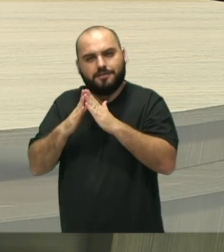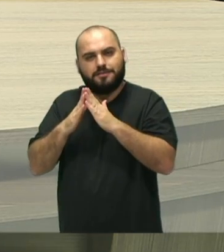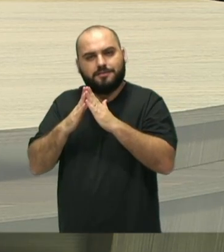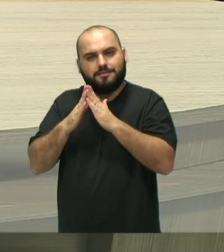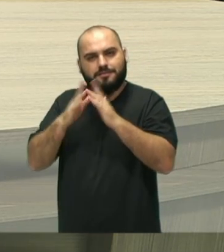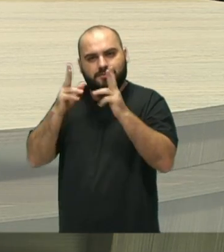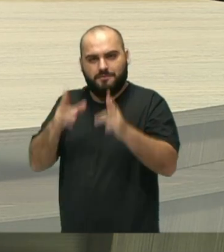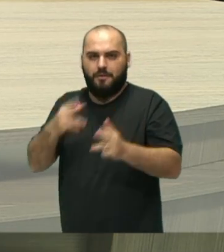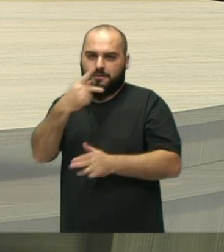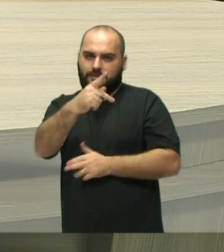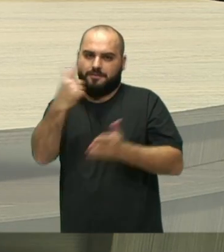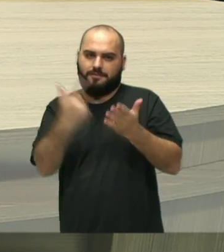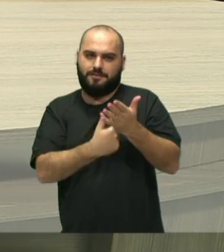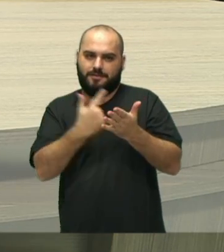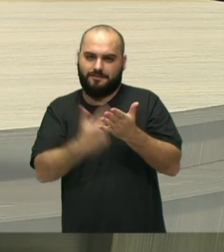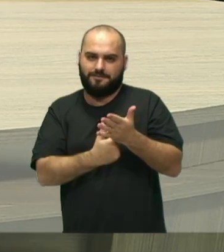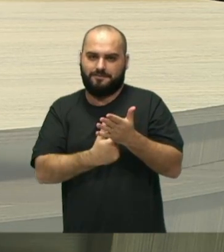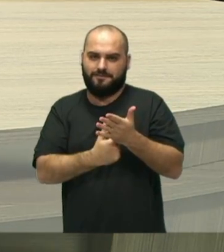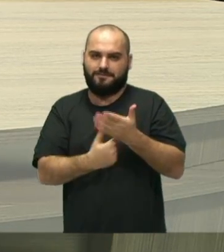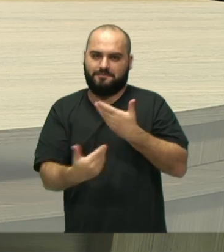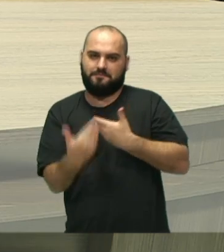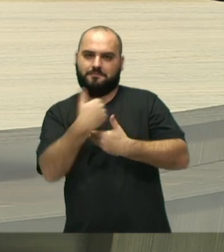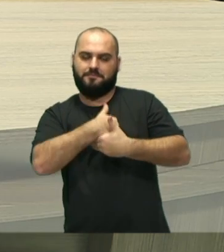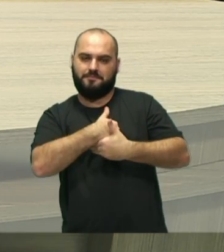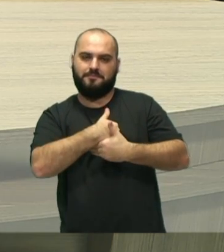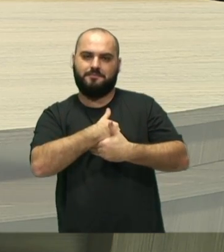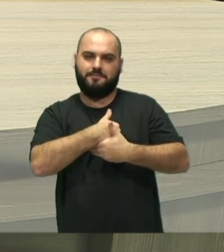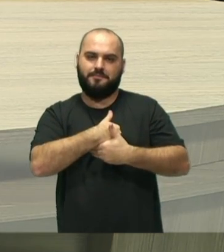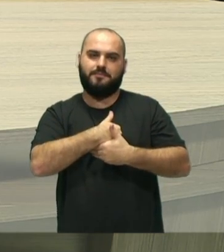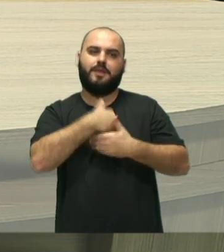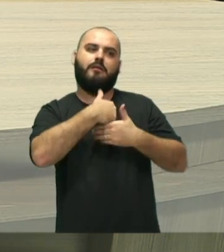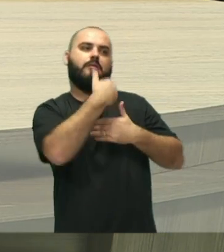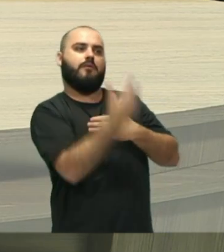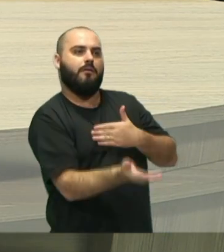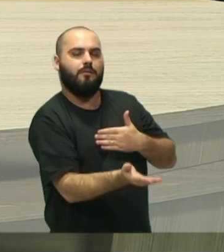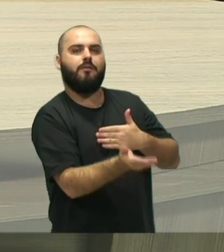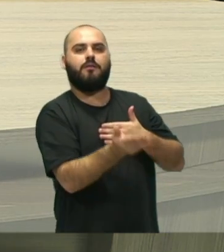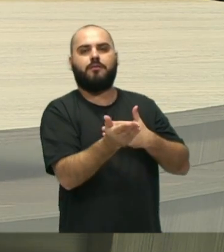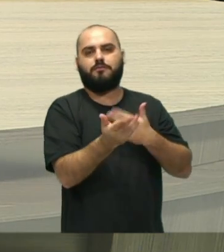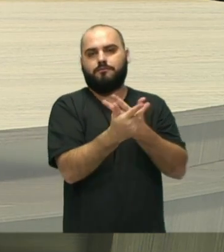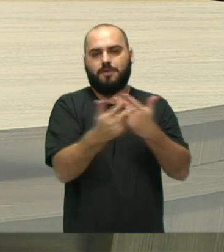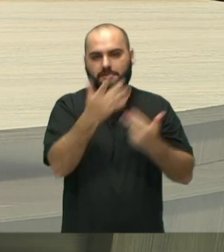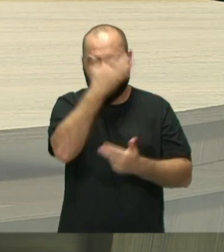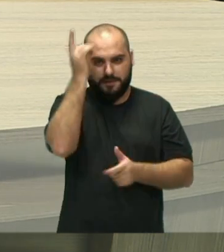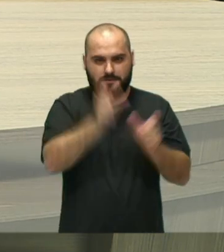no caso do teu livro, Da Porta para Dentro, e tem muita gente da porta para fora também fazendo.